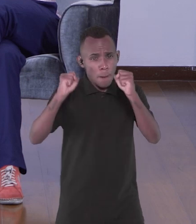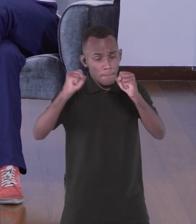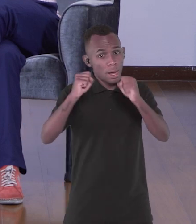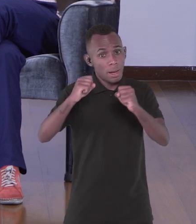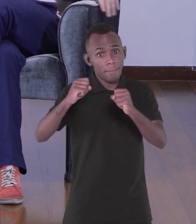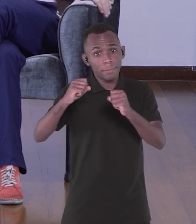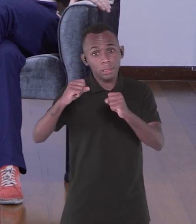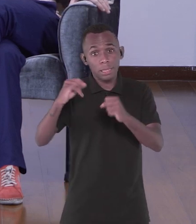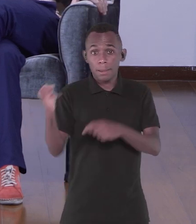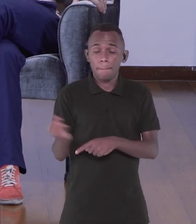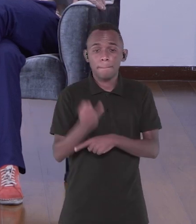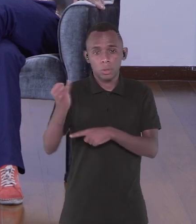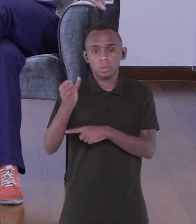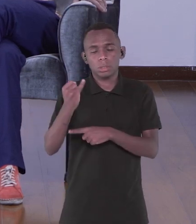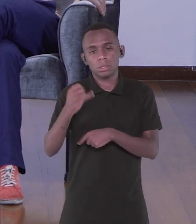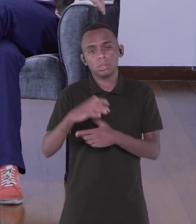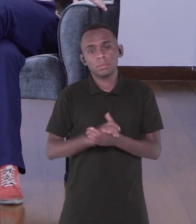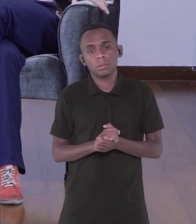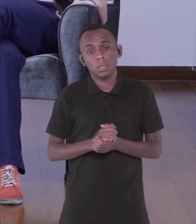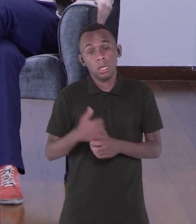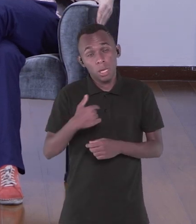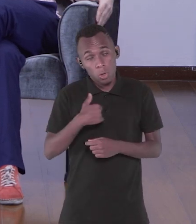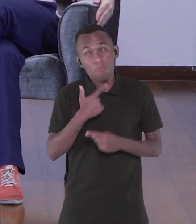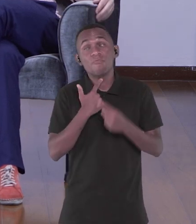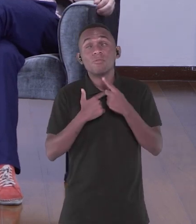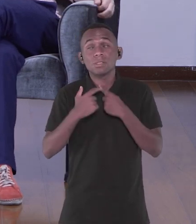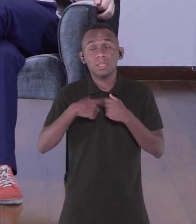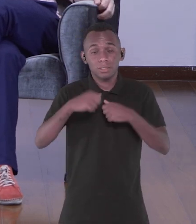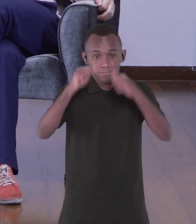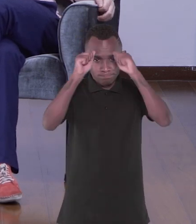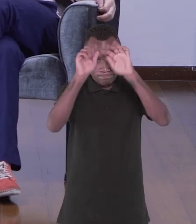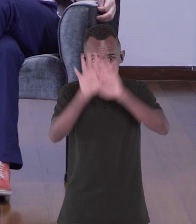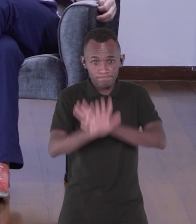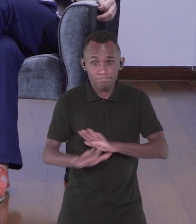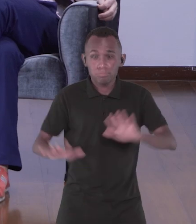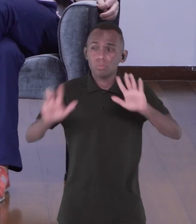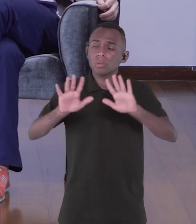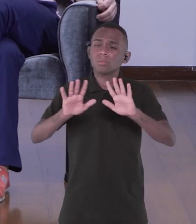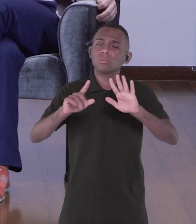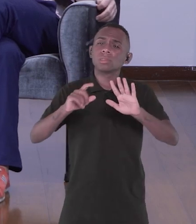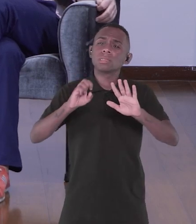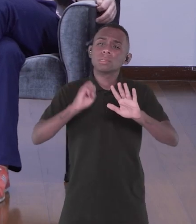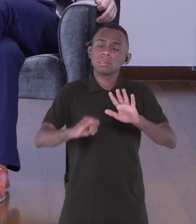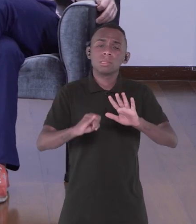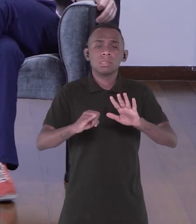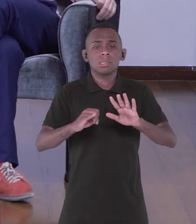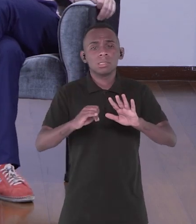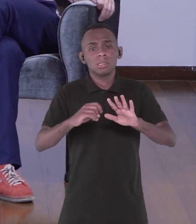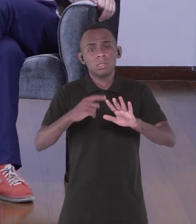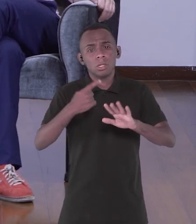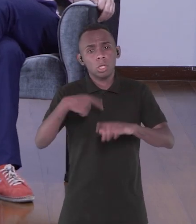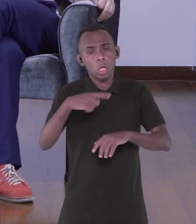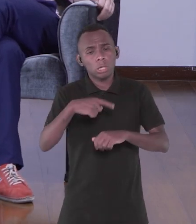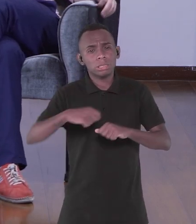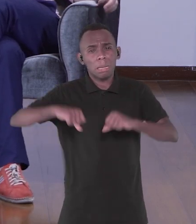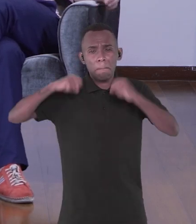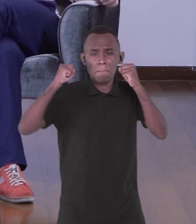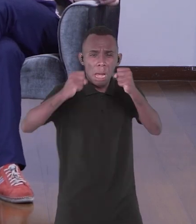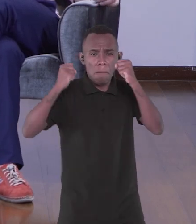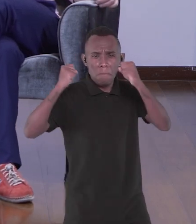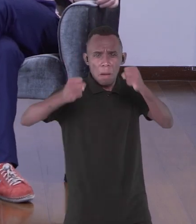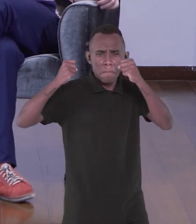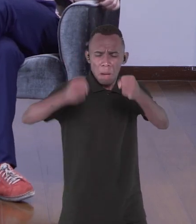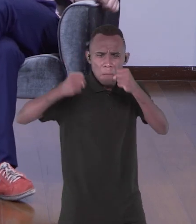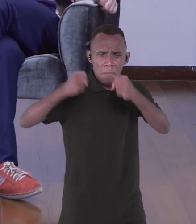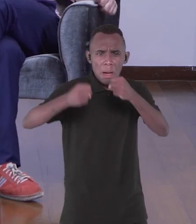minha parte de sonhador, mas eu digo, se a gente fica fazendo protesto na frente do portão